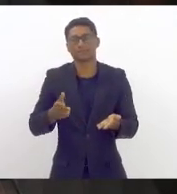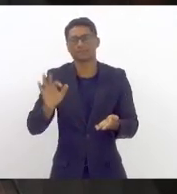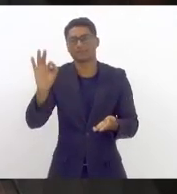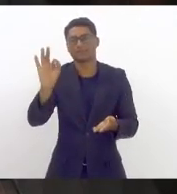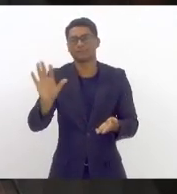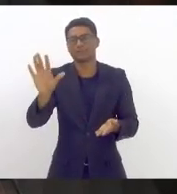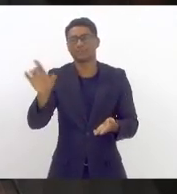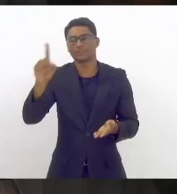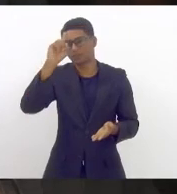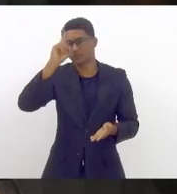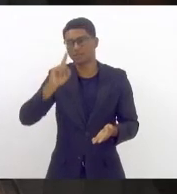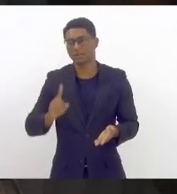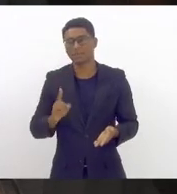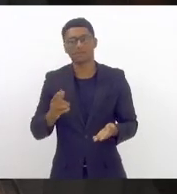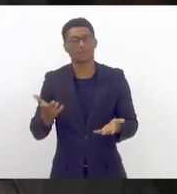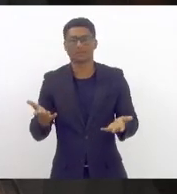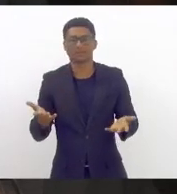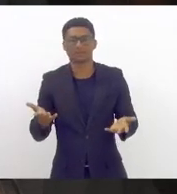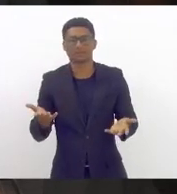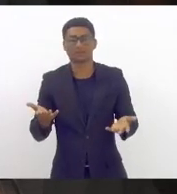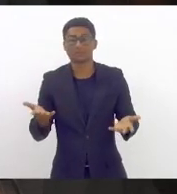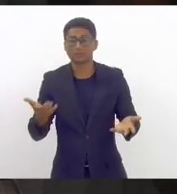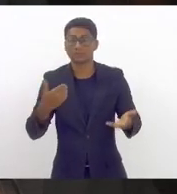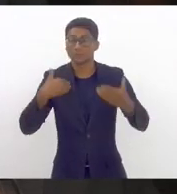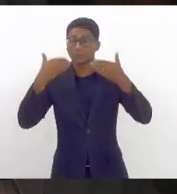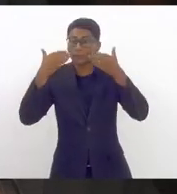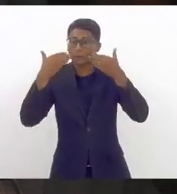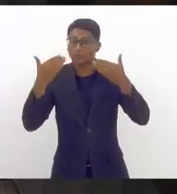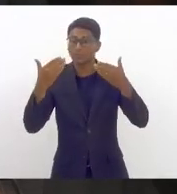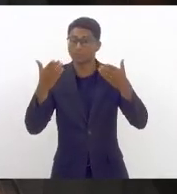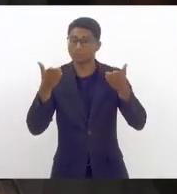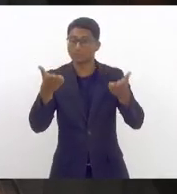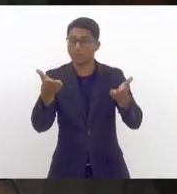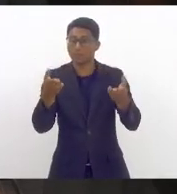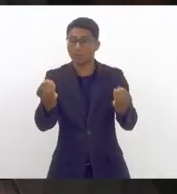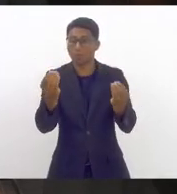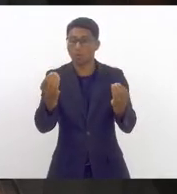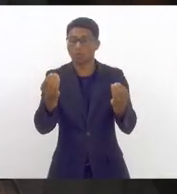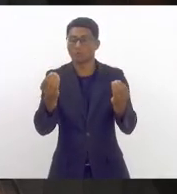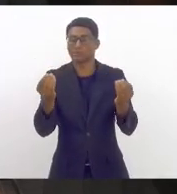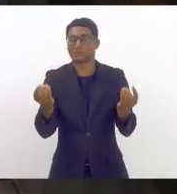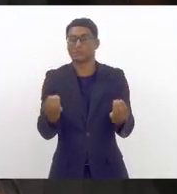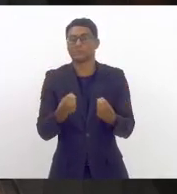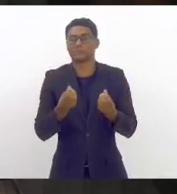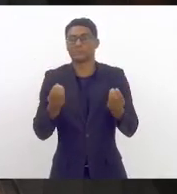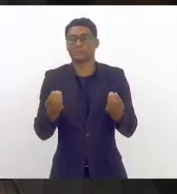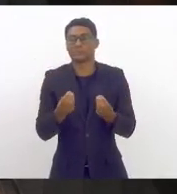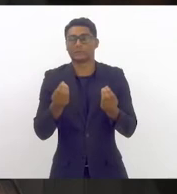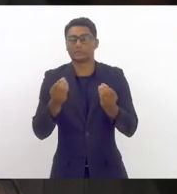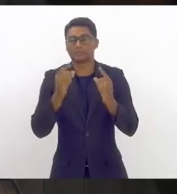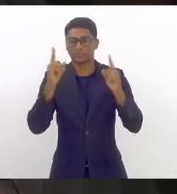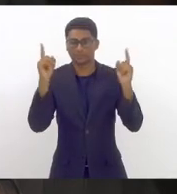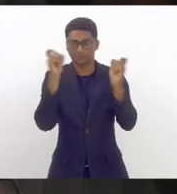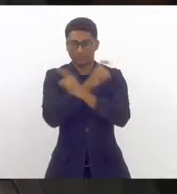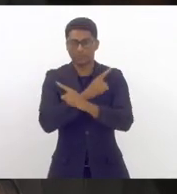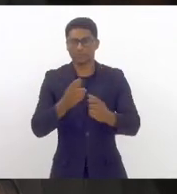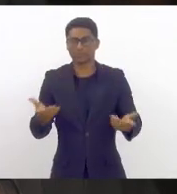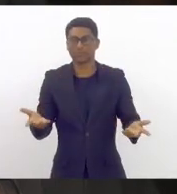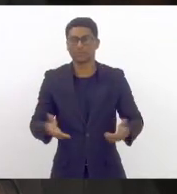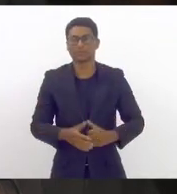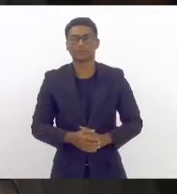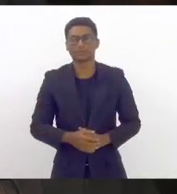para saber que isso existir não tô mostrando como é que é tênue a nossa situação e a saída